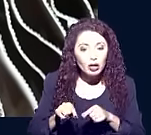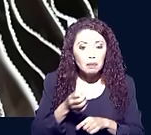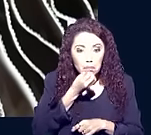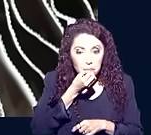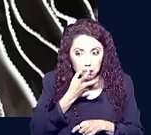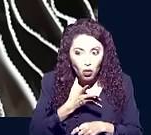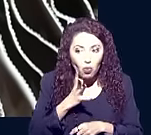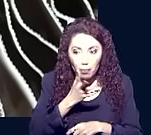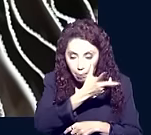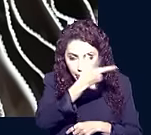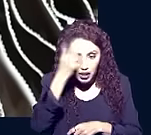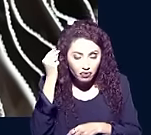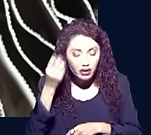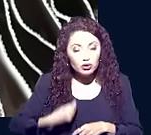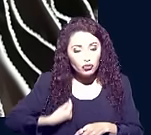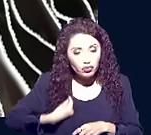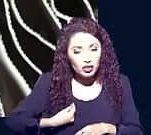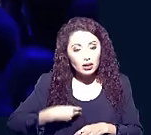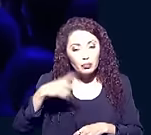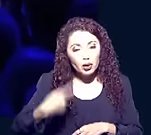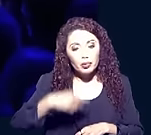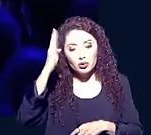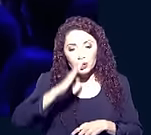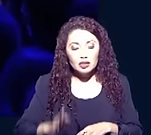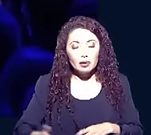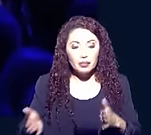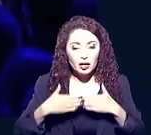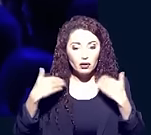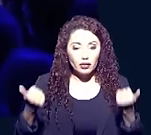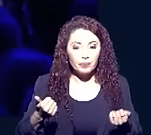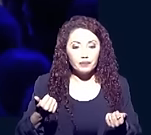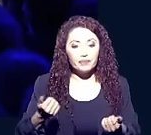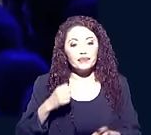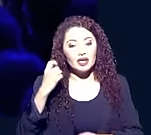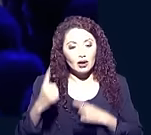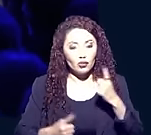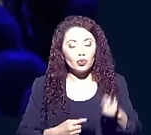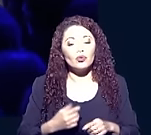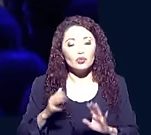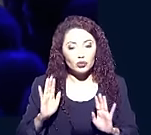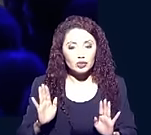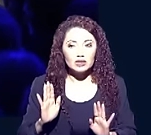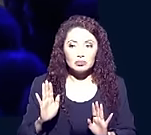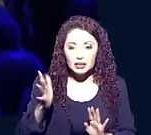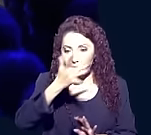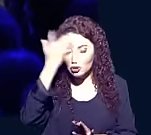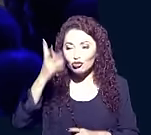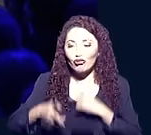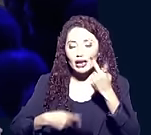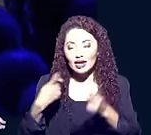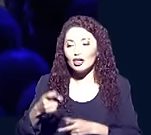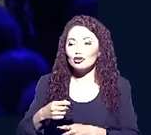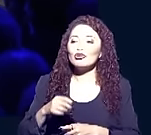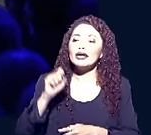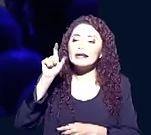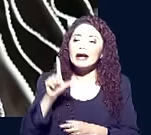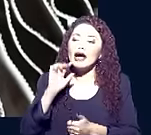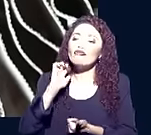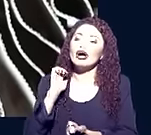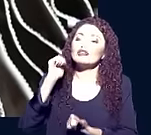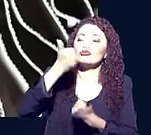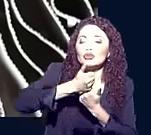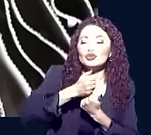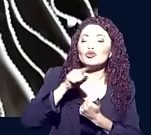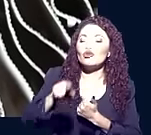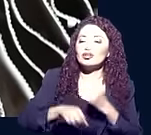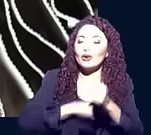nós vivemos melhor fica a vida do brasileiro já tem gente falando na sua sucessão para 2025 acho estão antecipando esse debate né Eu acho que isso interessa quem